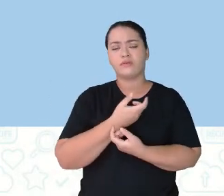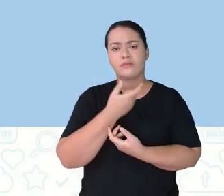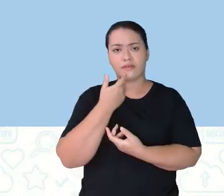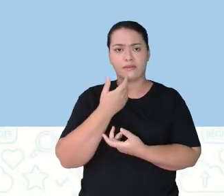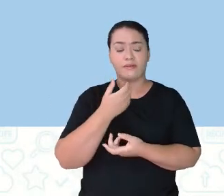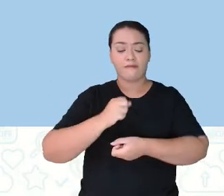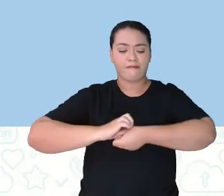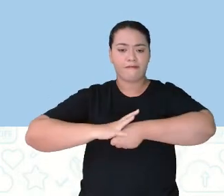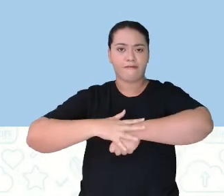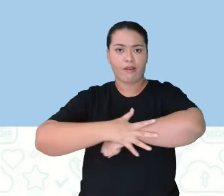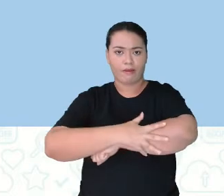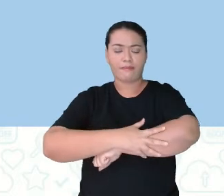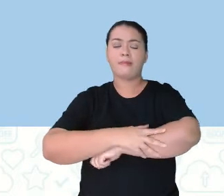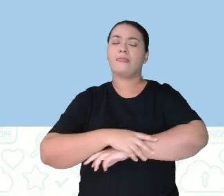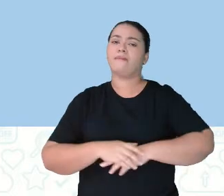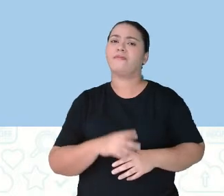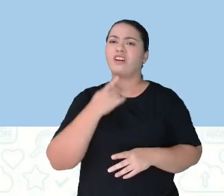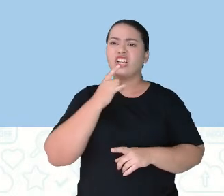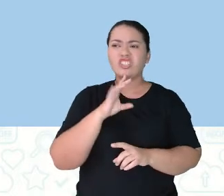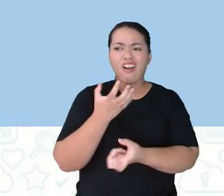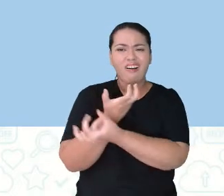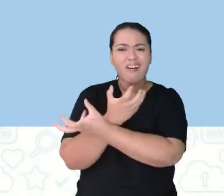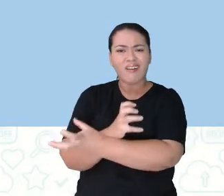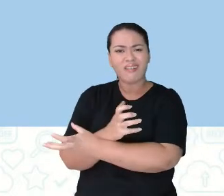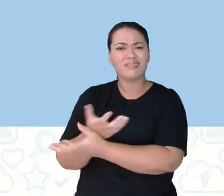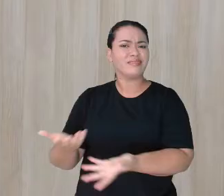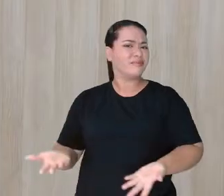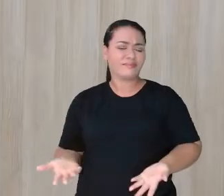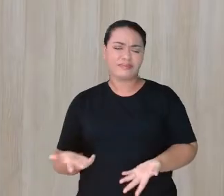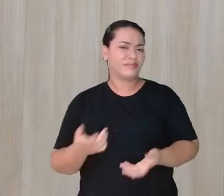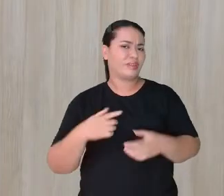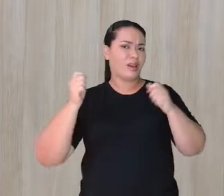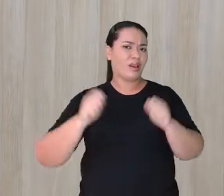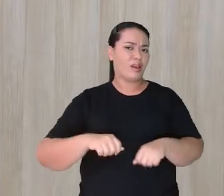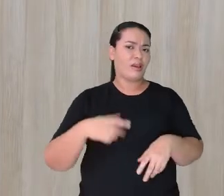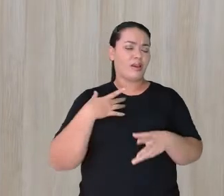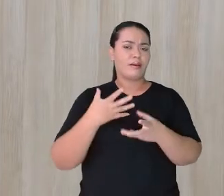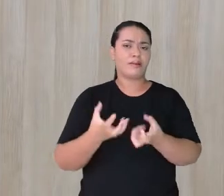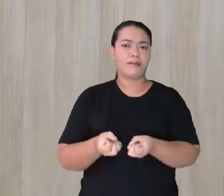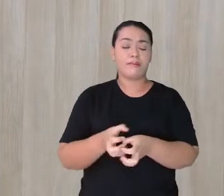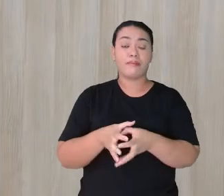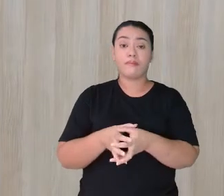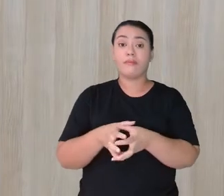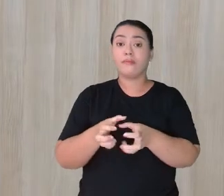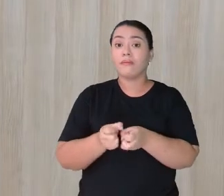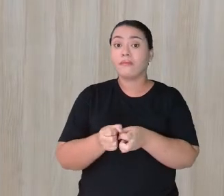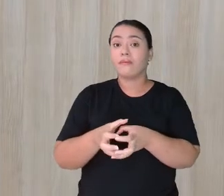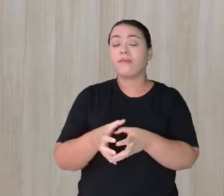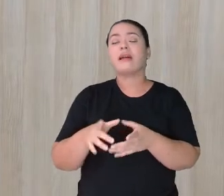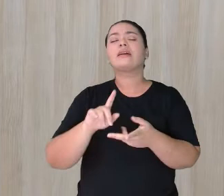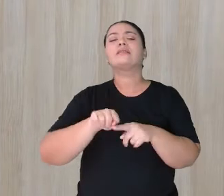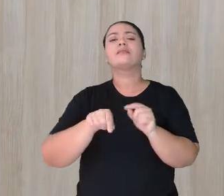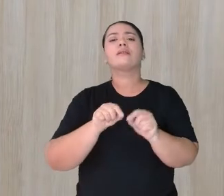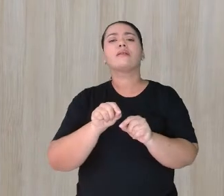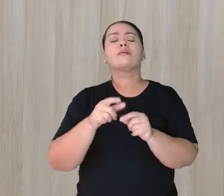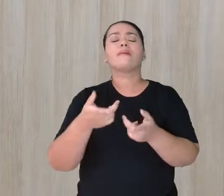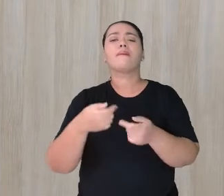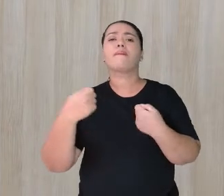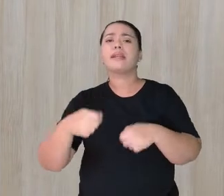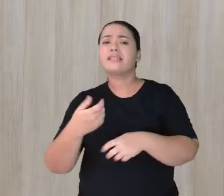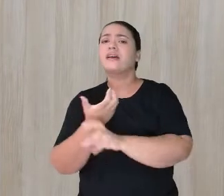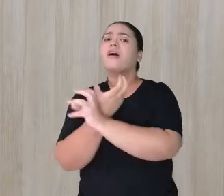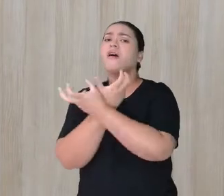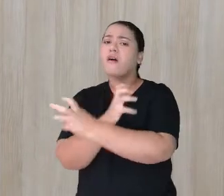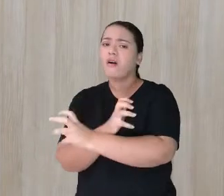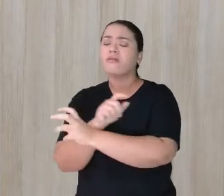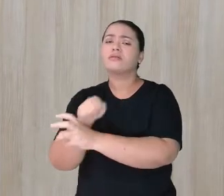tivéssemos ossos, nós não teríamos esse poder de contrair. Mas também nós precisamos do osso para